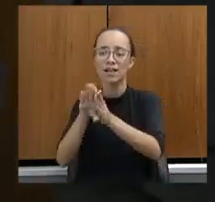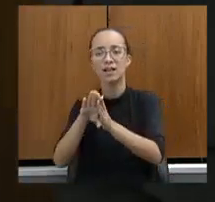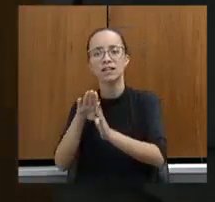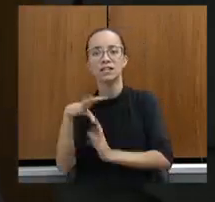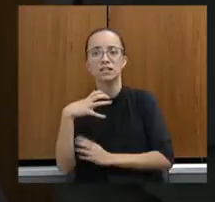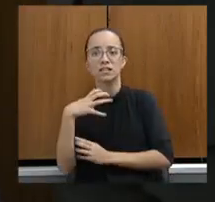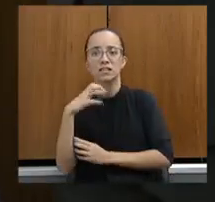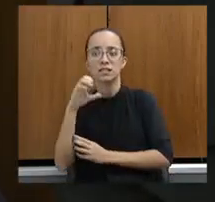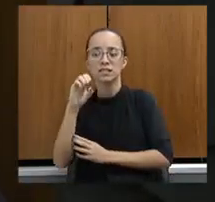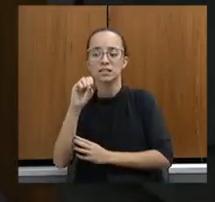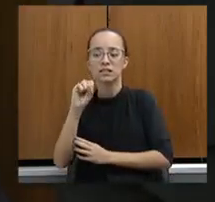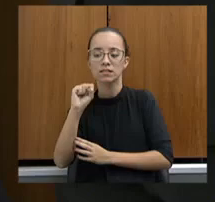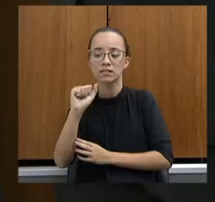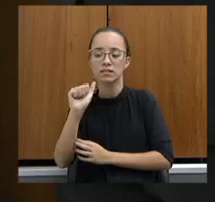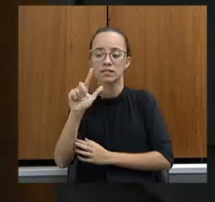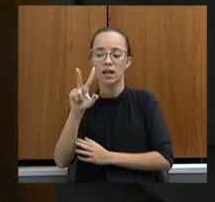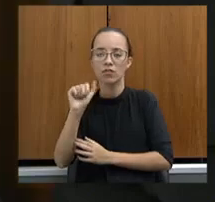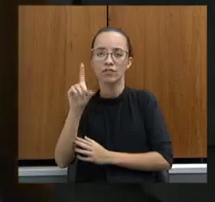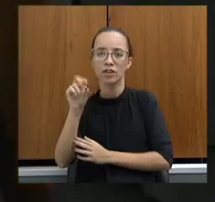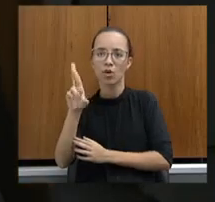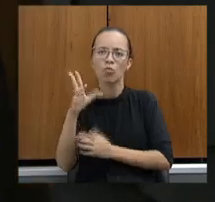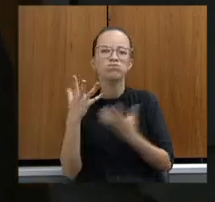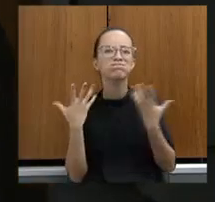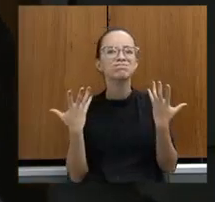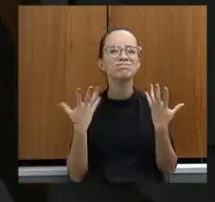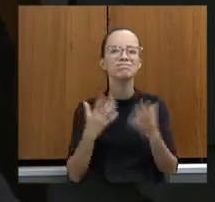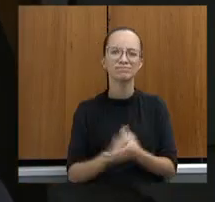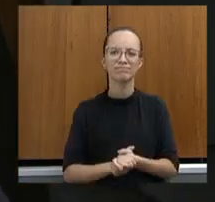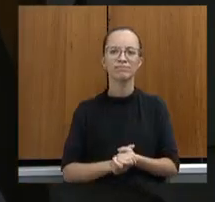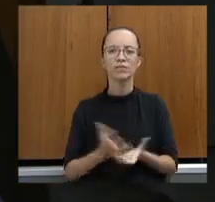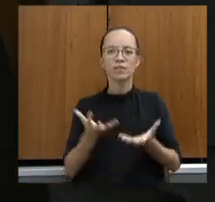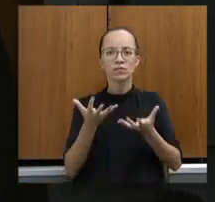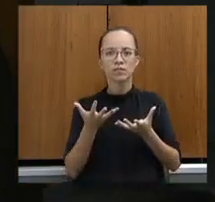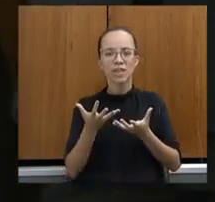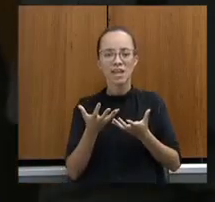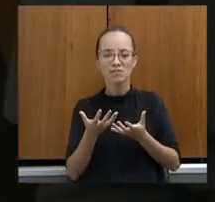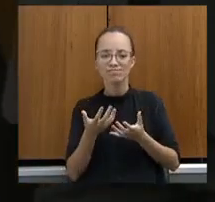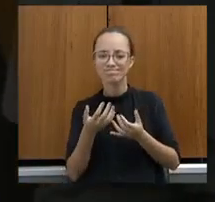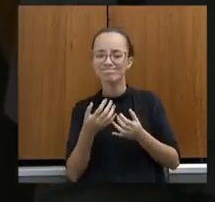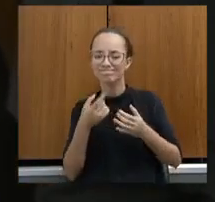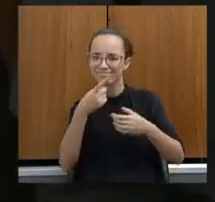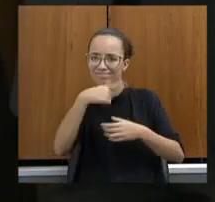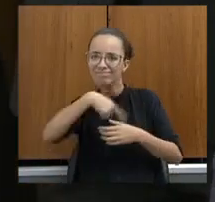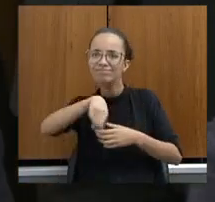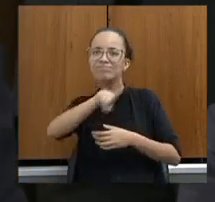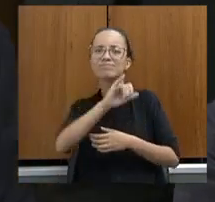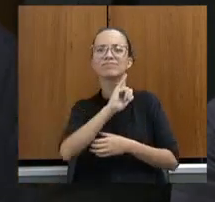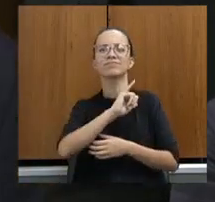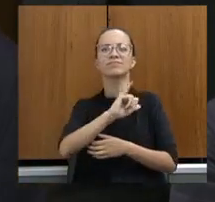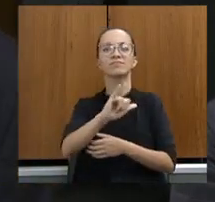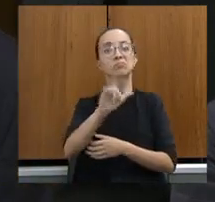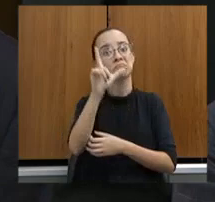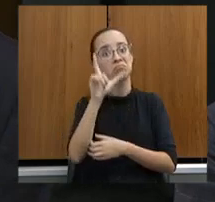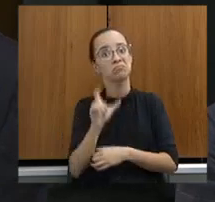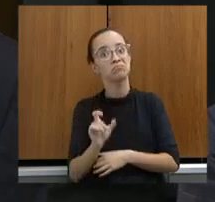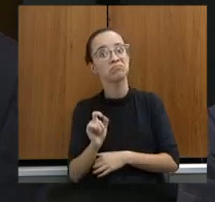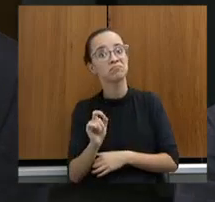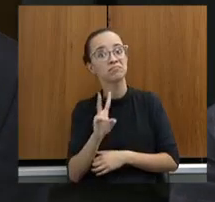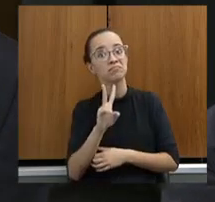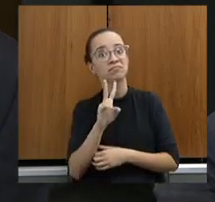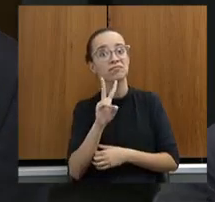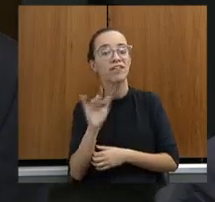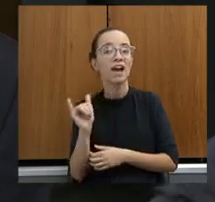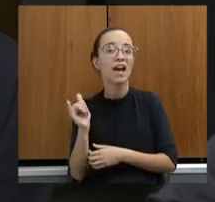Então eu queria deixar essa contribuição essa alerta vamos ver quem é que vai segurar